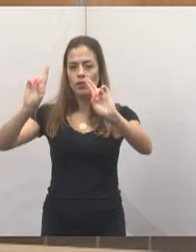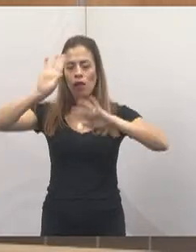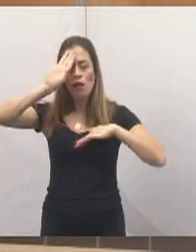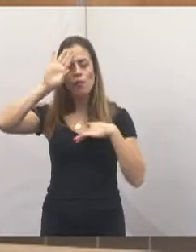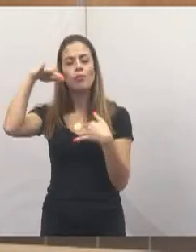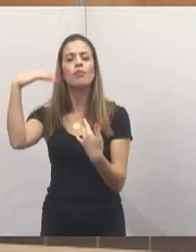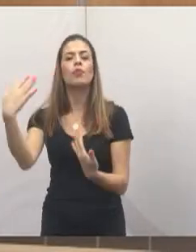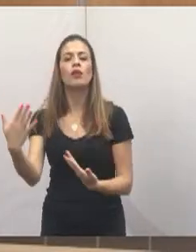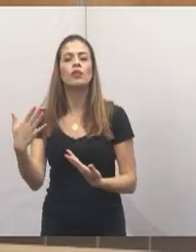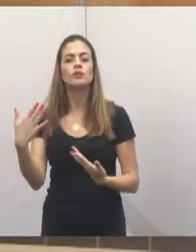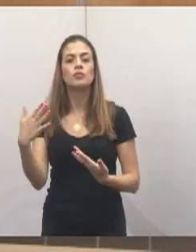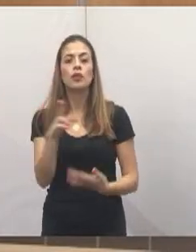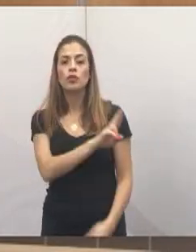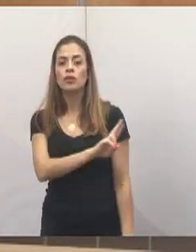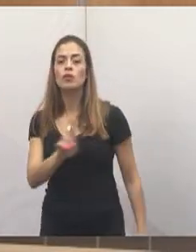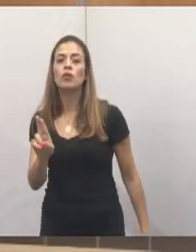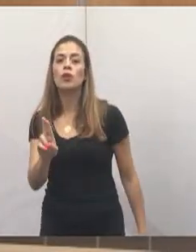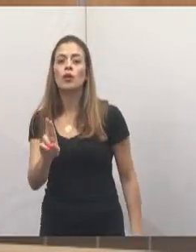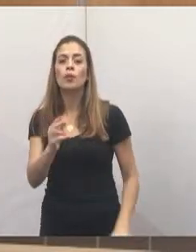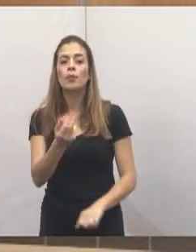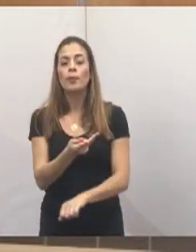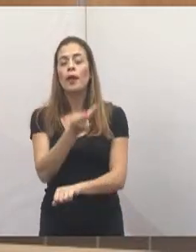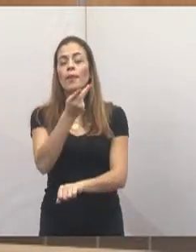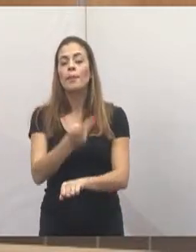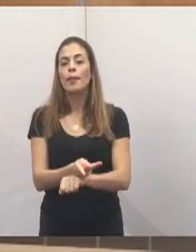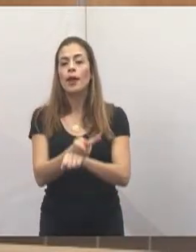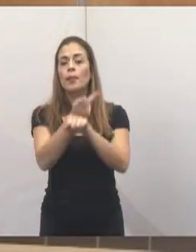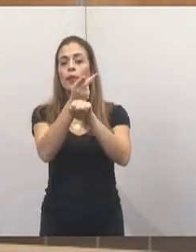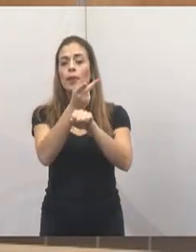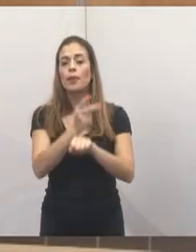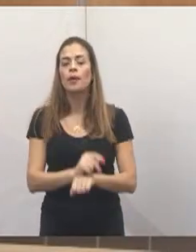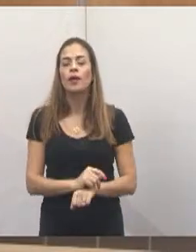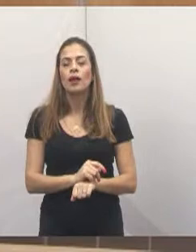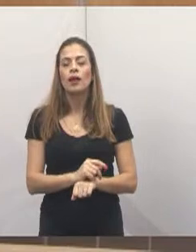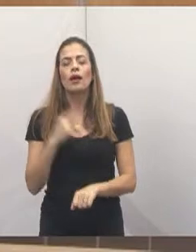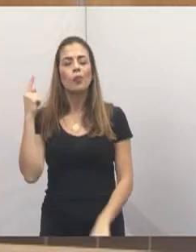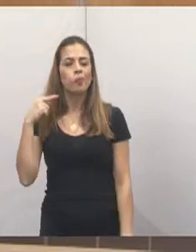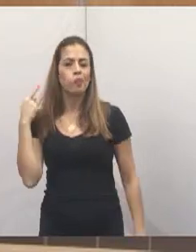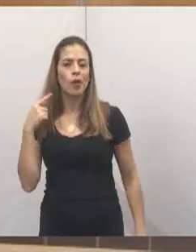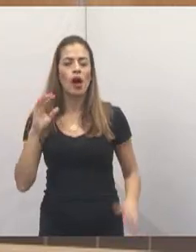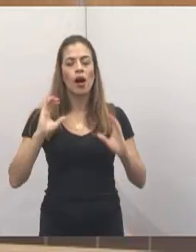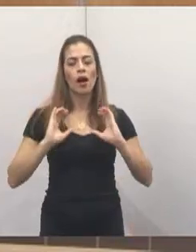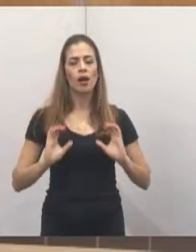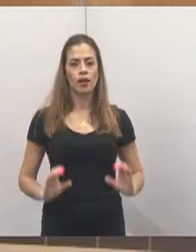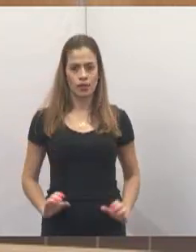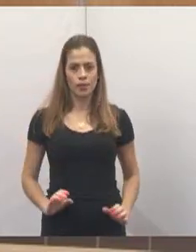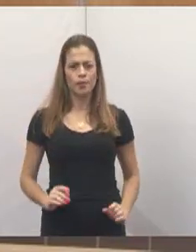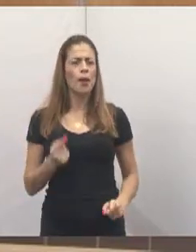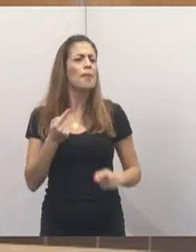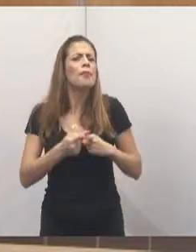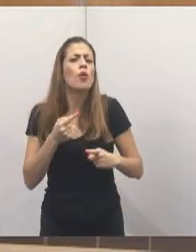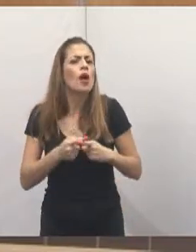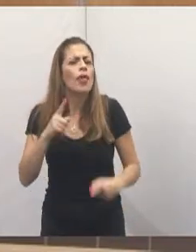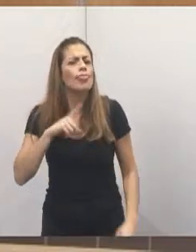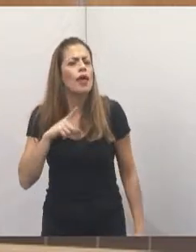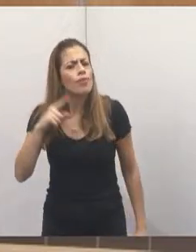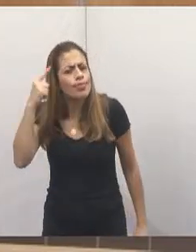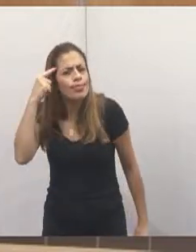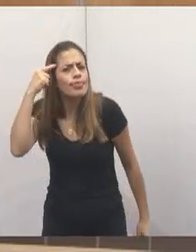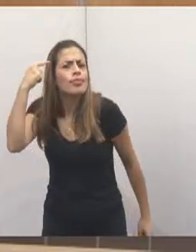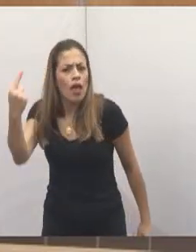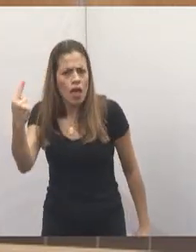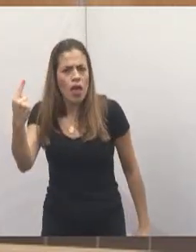solene chamado Prêmio Advocacia Cidadã. E por que nós tivemos essa ideia?